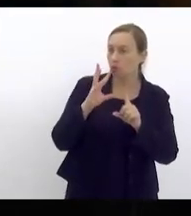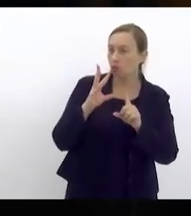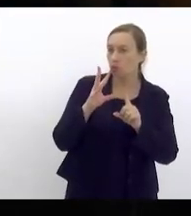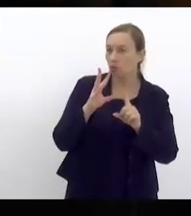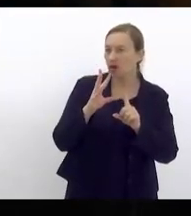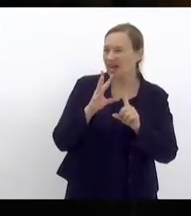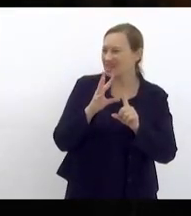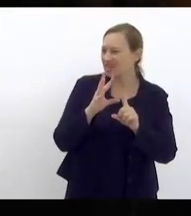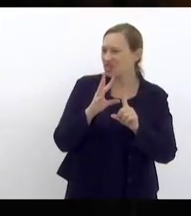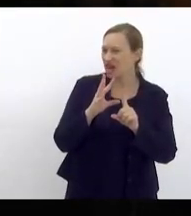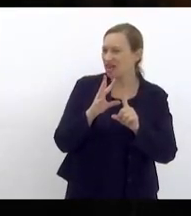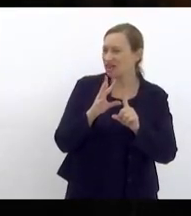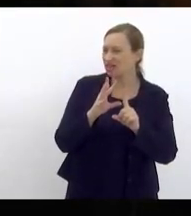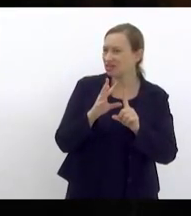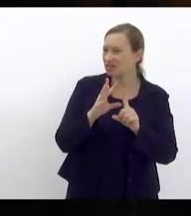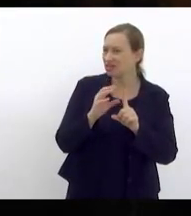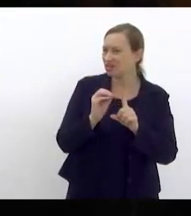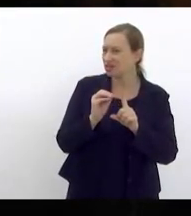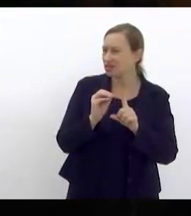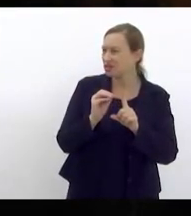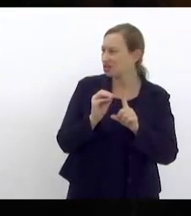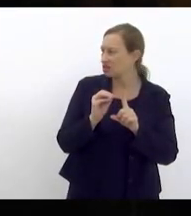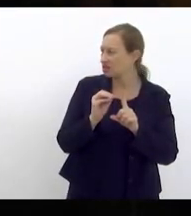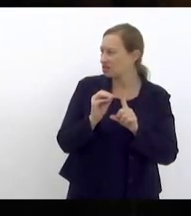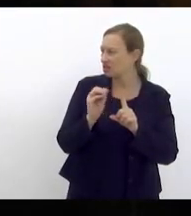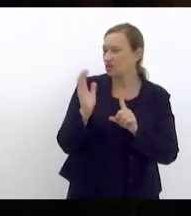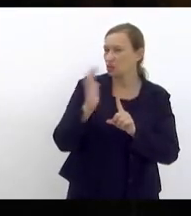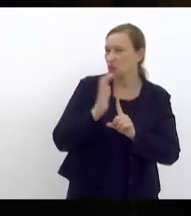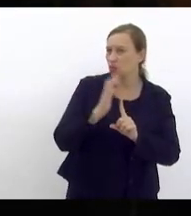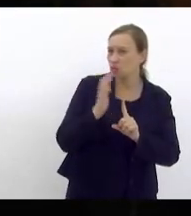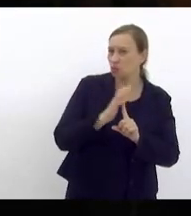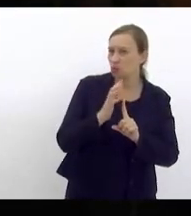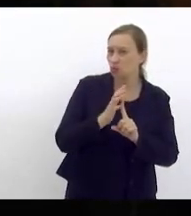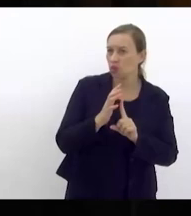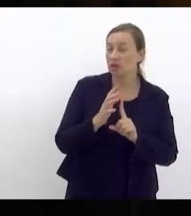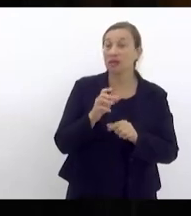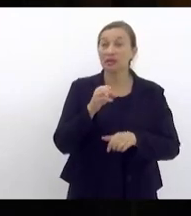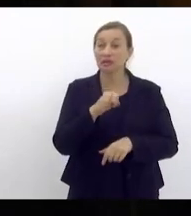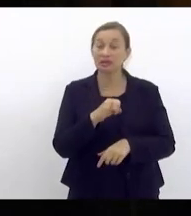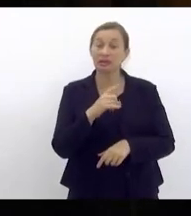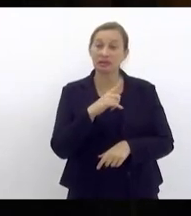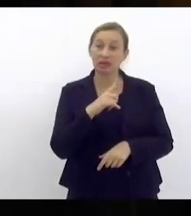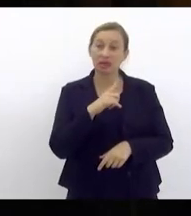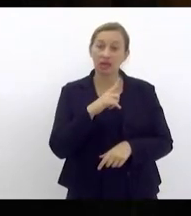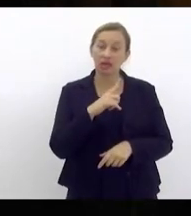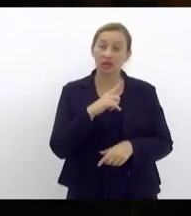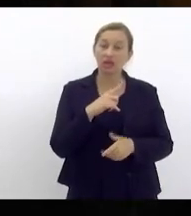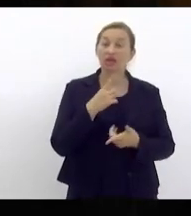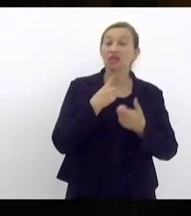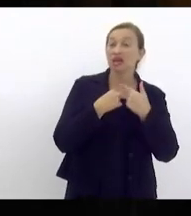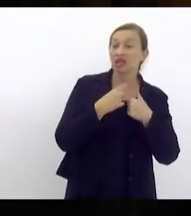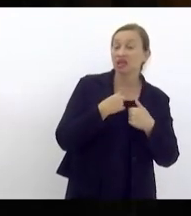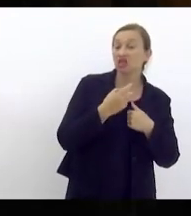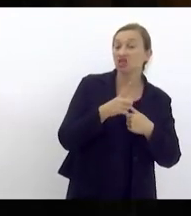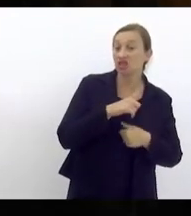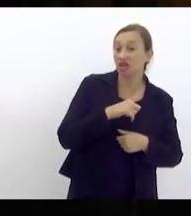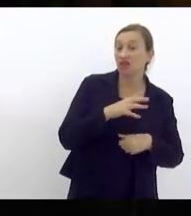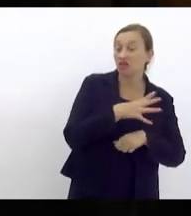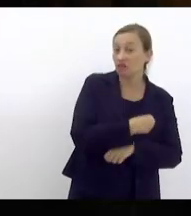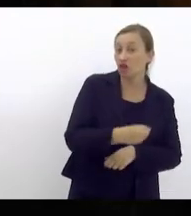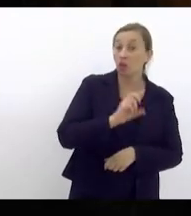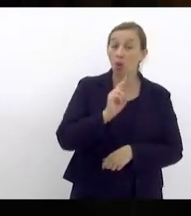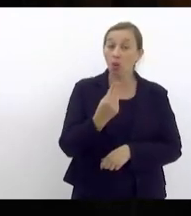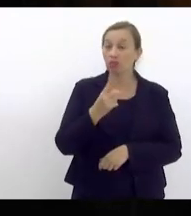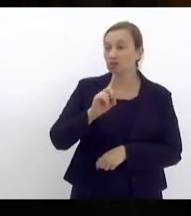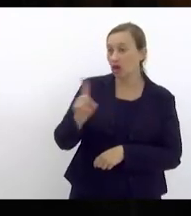inclusive quando elas são indagadas se teriam a pretensão ou não de ter filhos se elas têm ou não